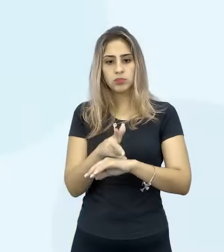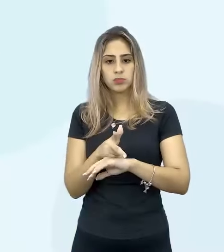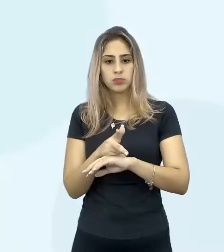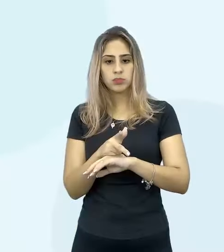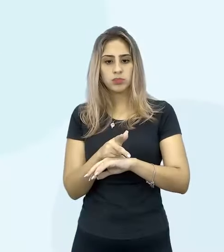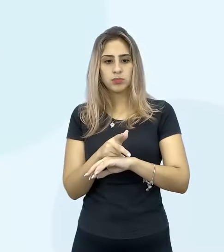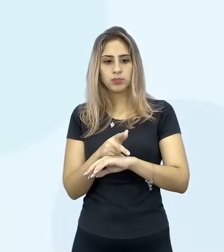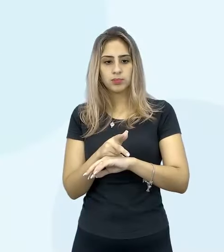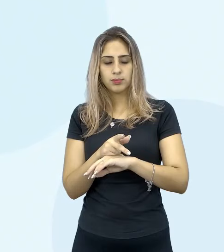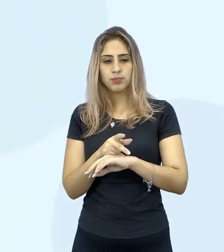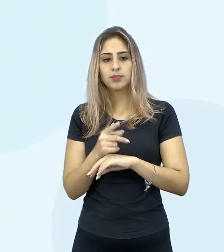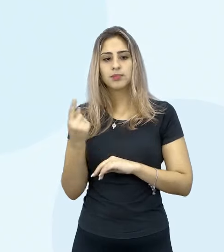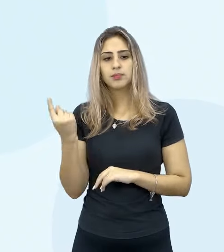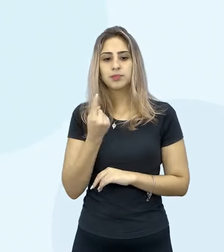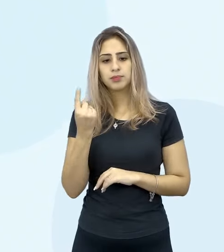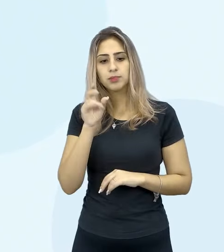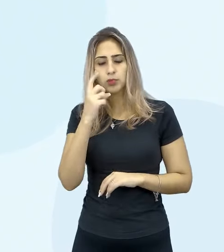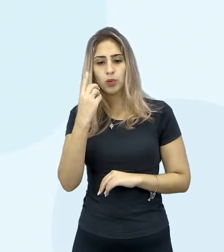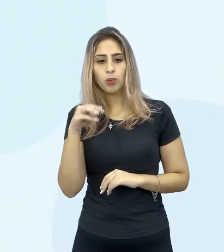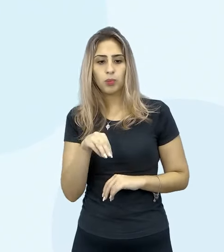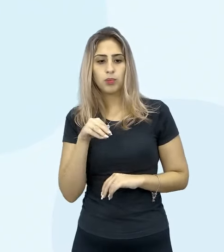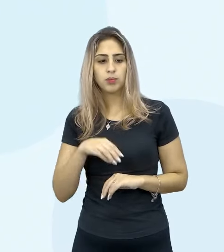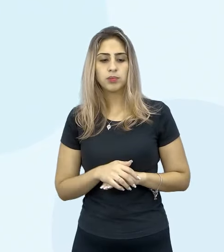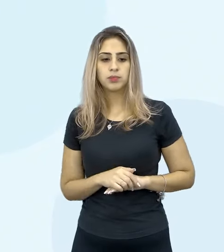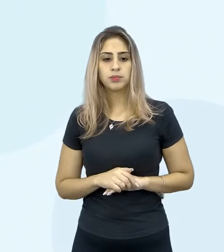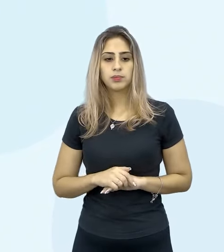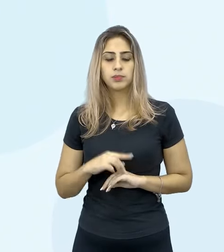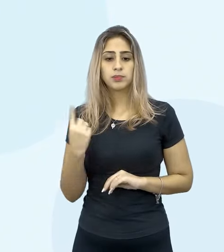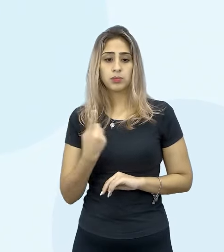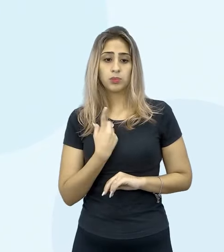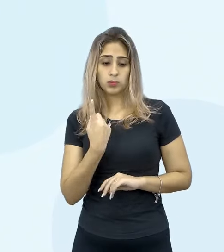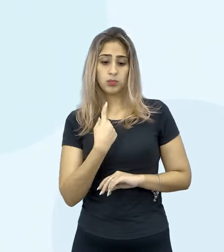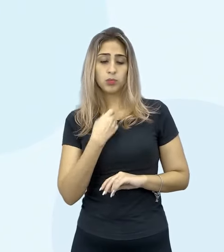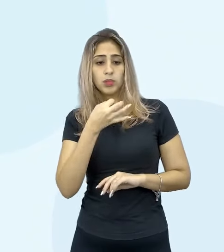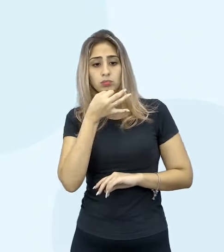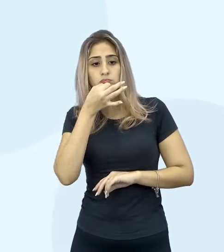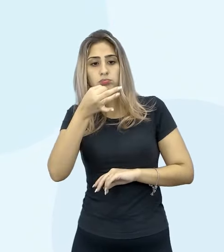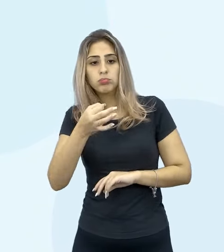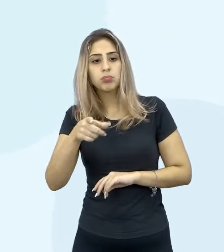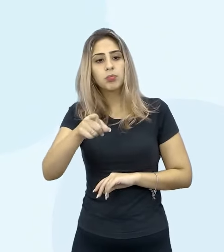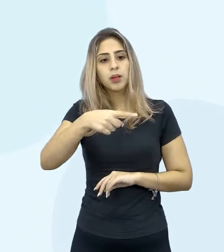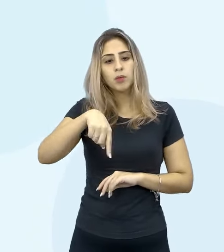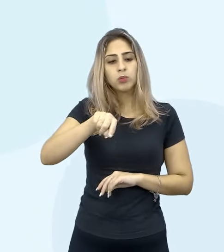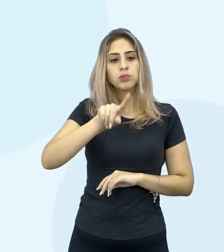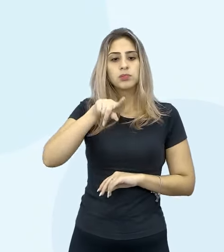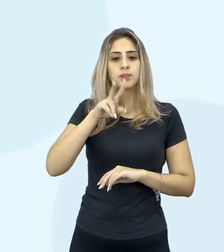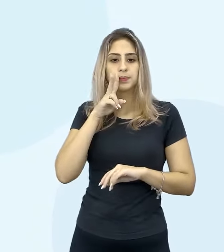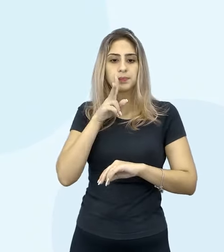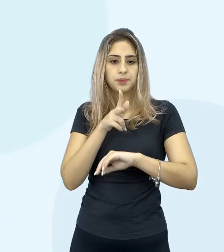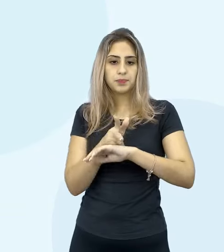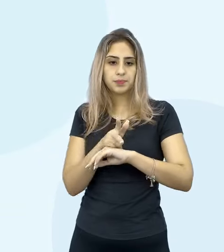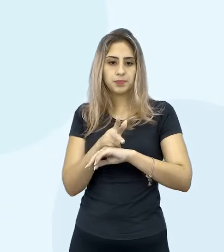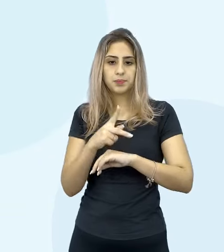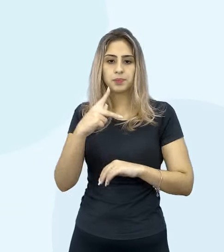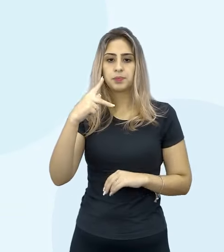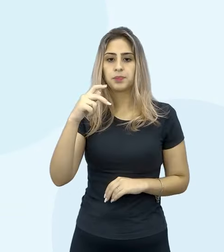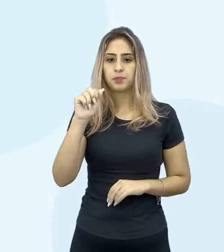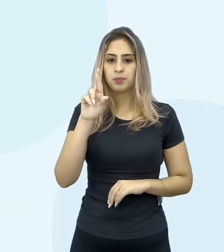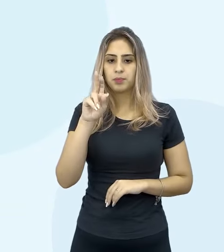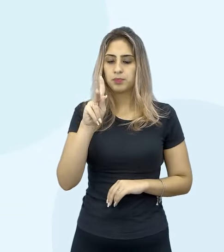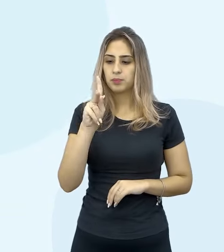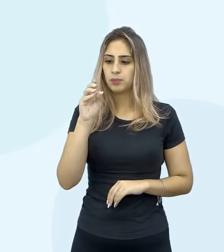só um minutinho. Primeiro eu vou falar que nós temos uma sugestão, tá, para vocês, que é um vídeo de parkour na